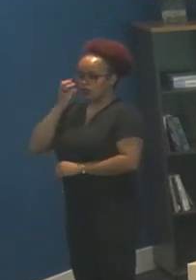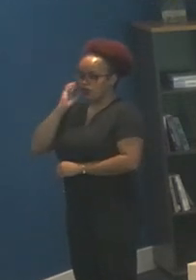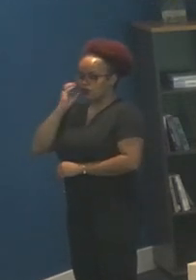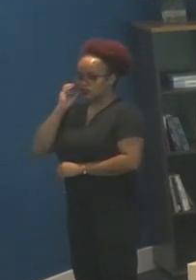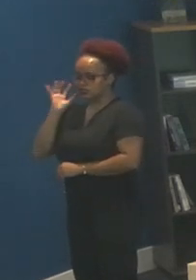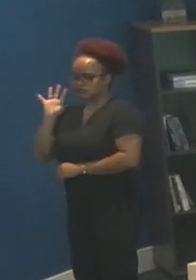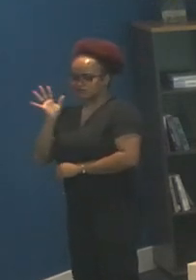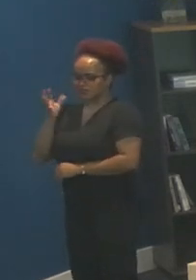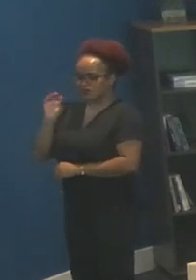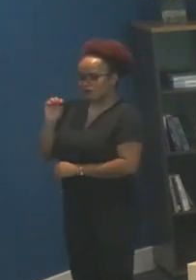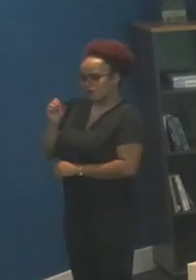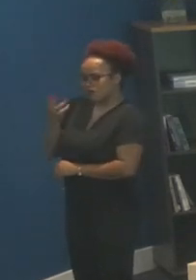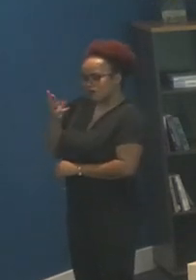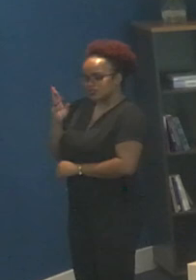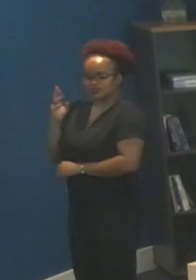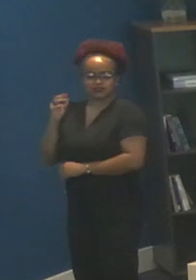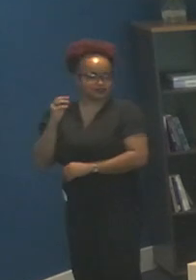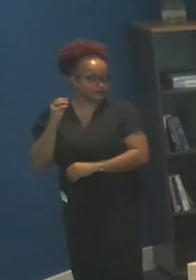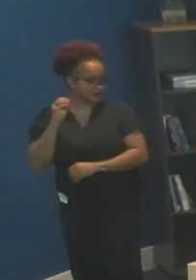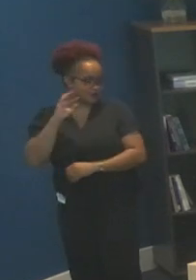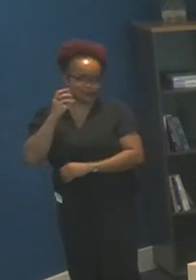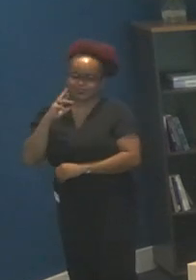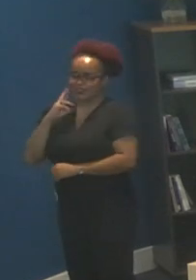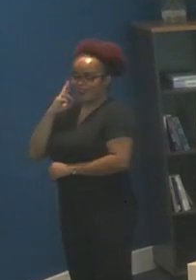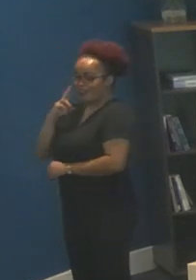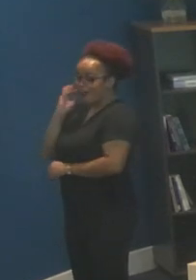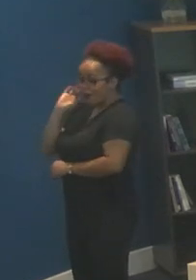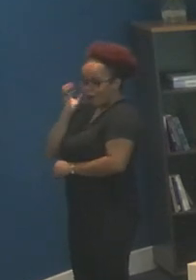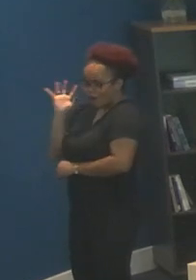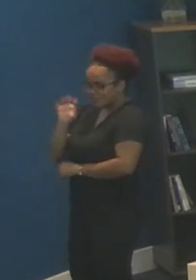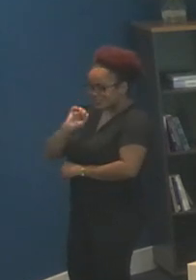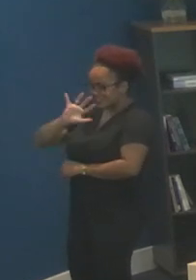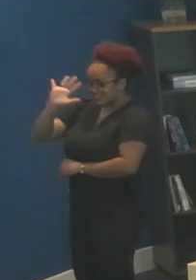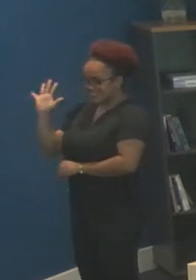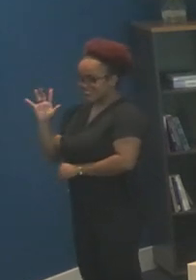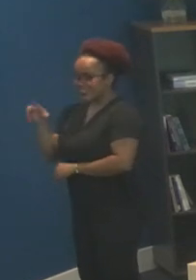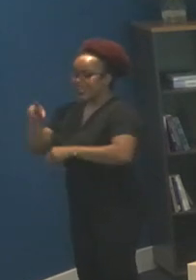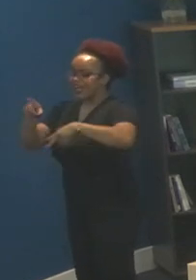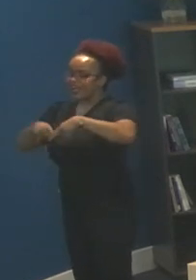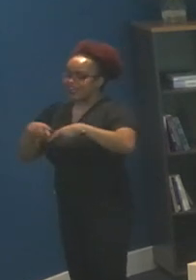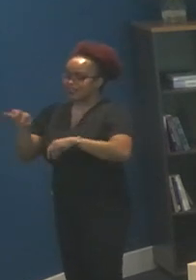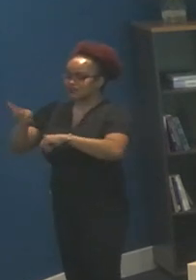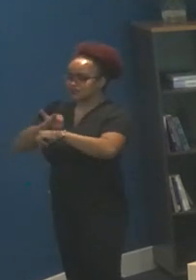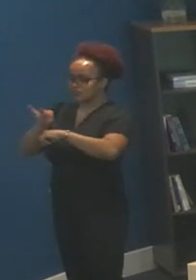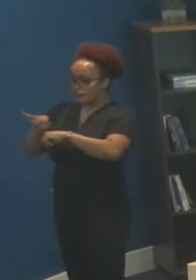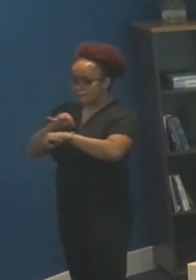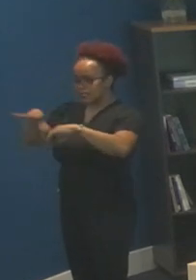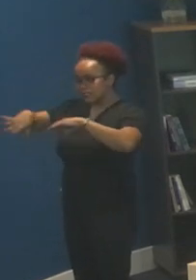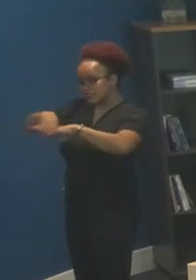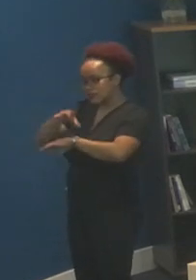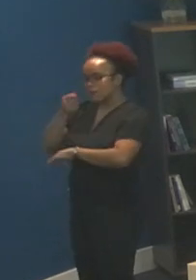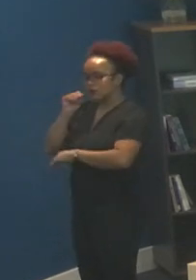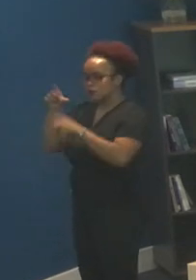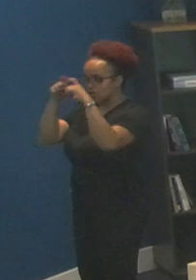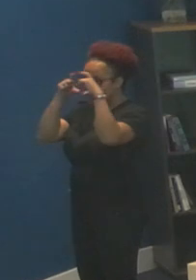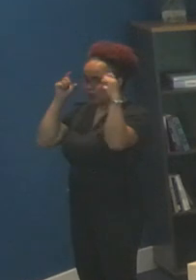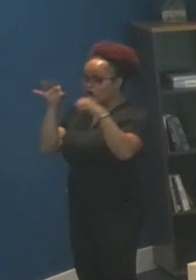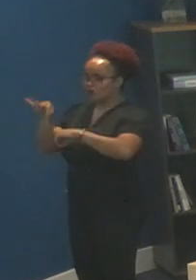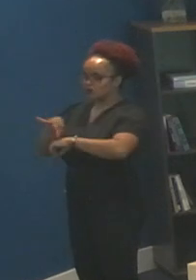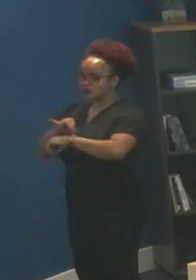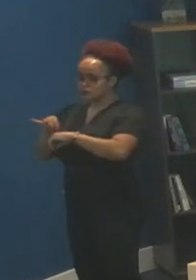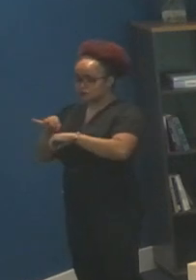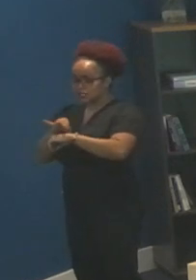não, isso aqui é quase um post-it pink, calça preta, sapato preto, uso óculos de armação preta.